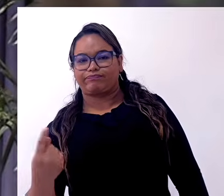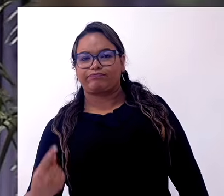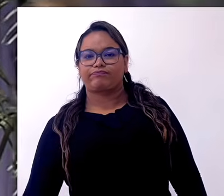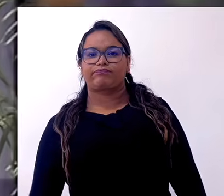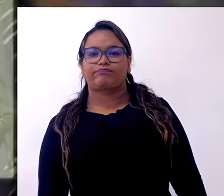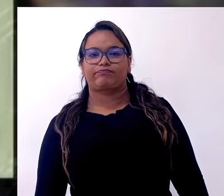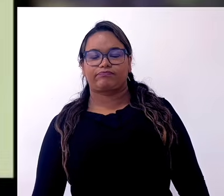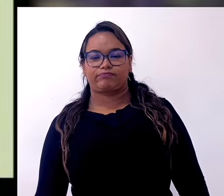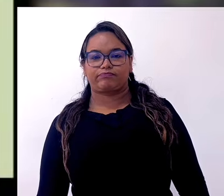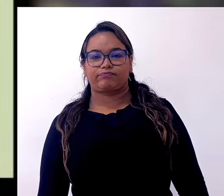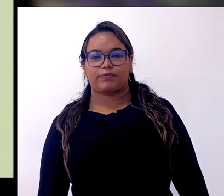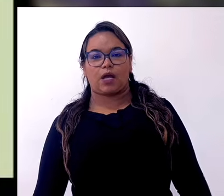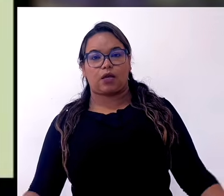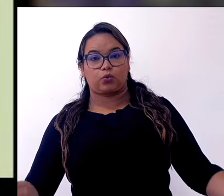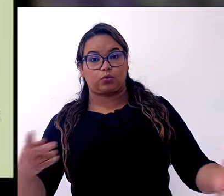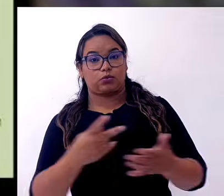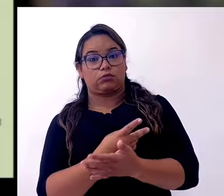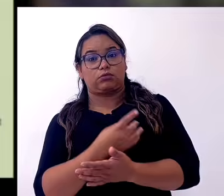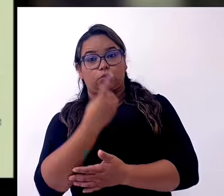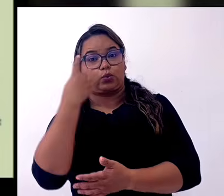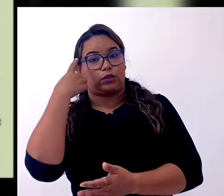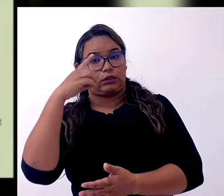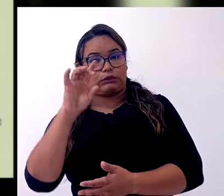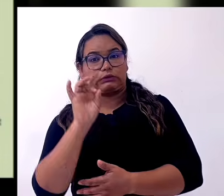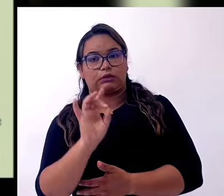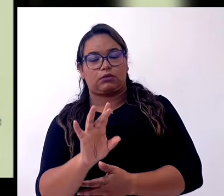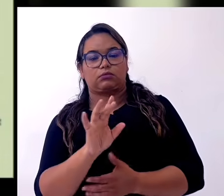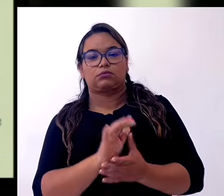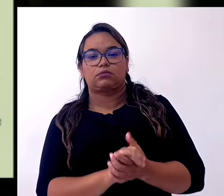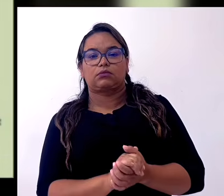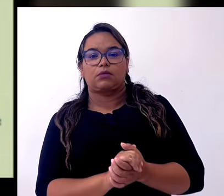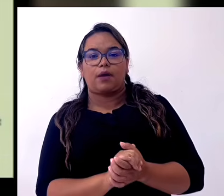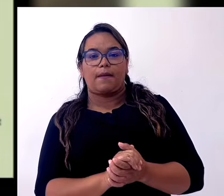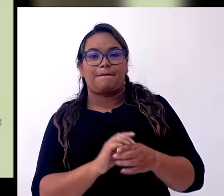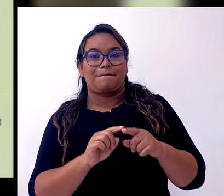considerar. Depois disso, até os canadenses se pronunciaram.